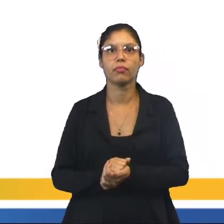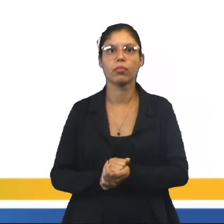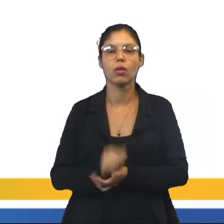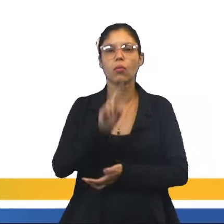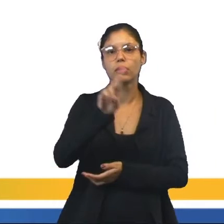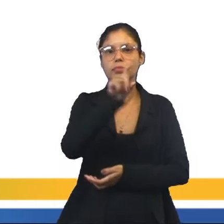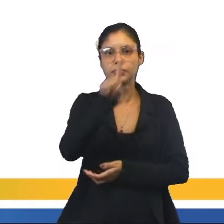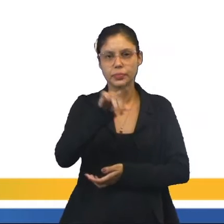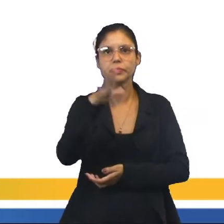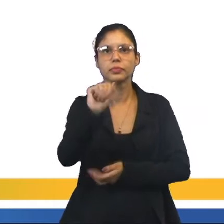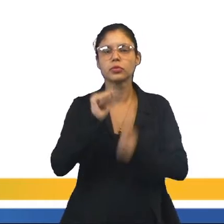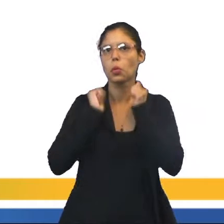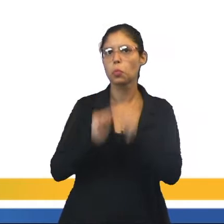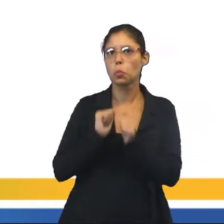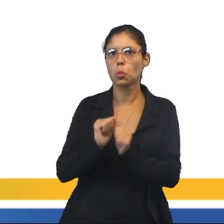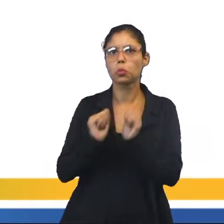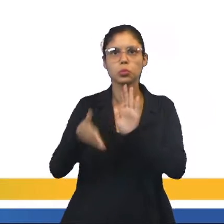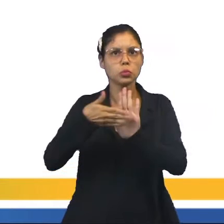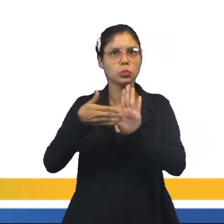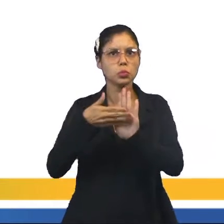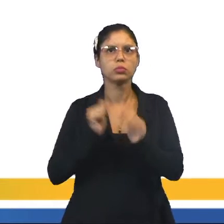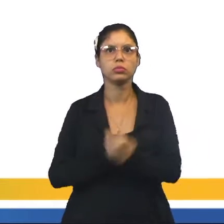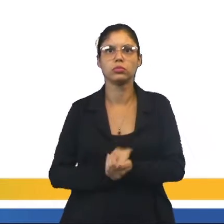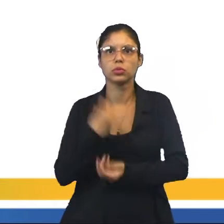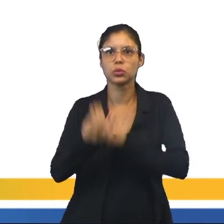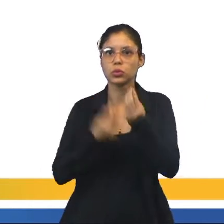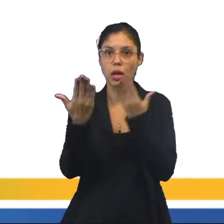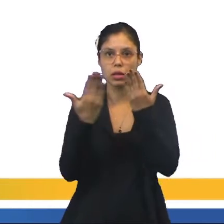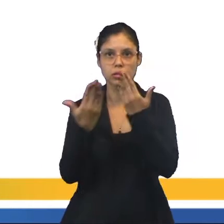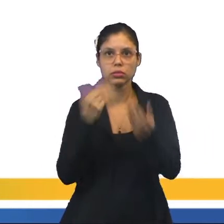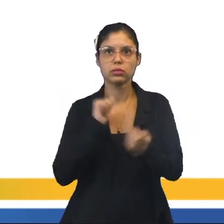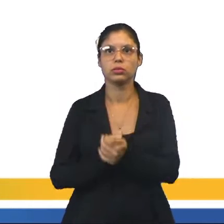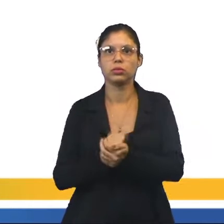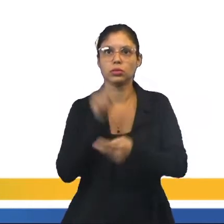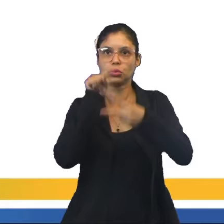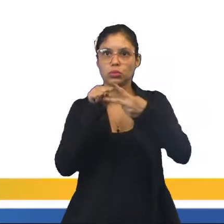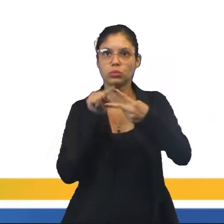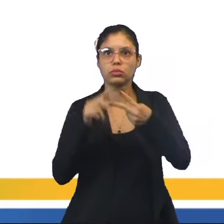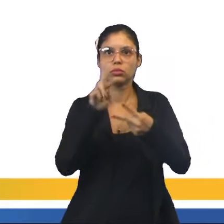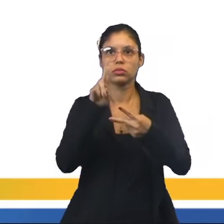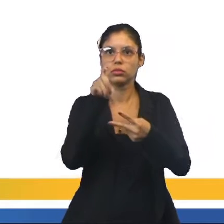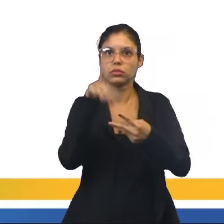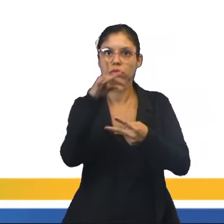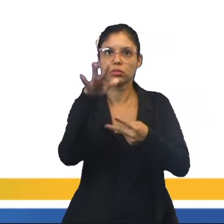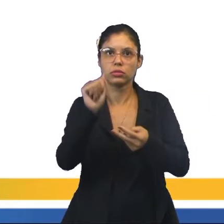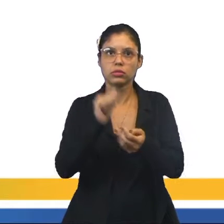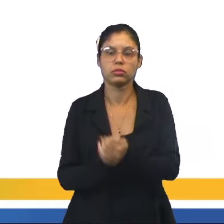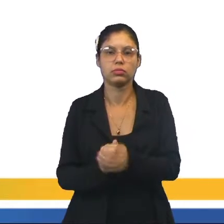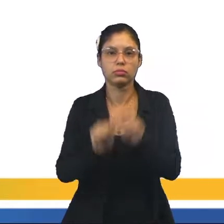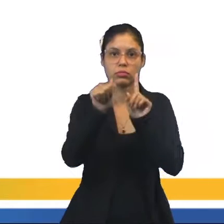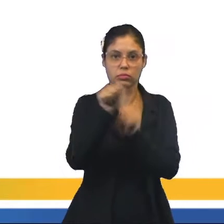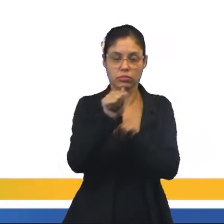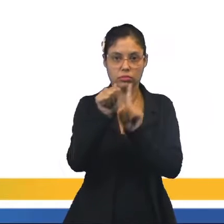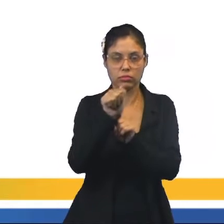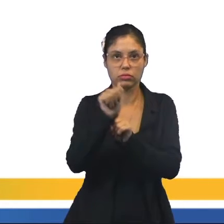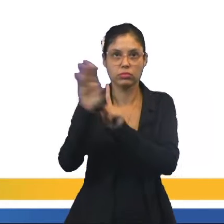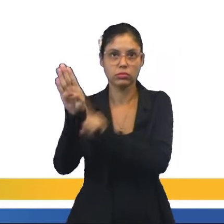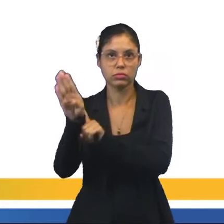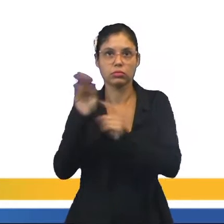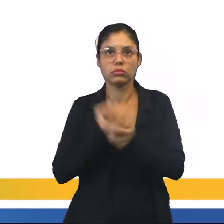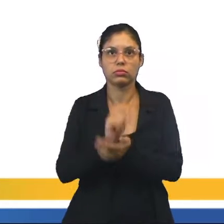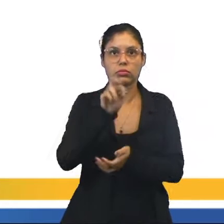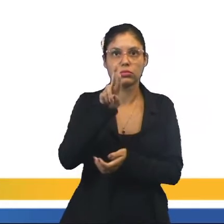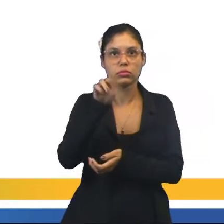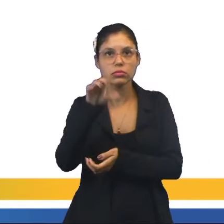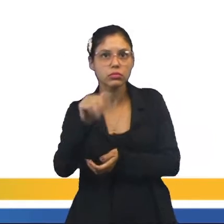uma razão pode ser definida como a comparação entre duas grandezas. Se A e